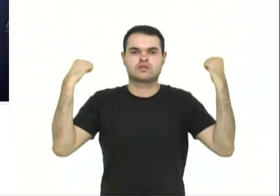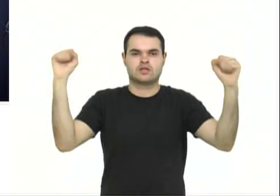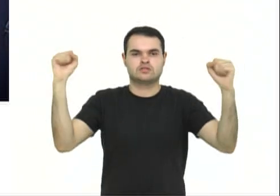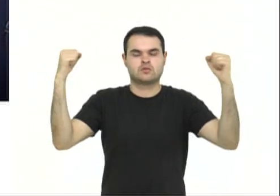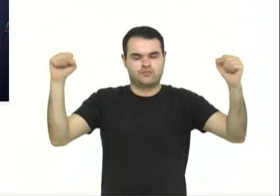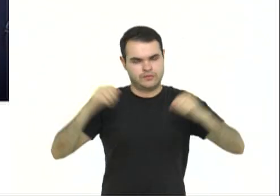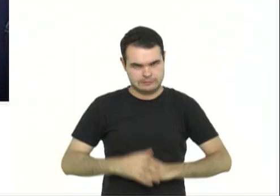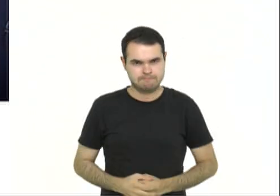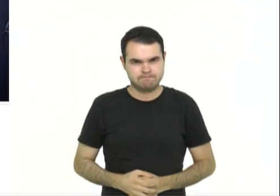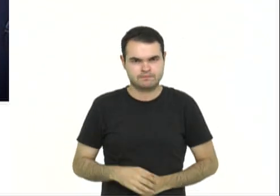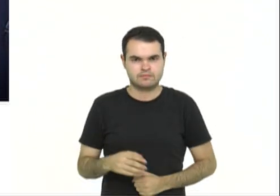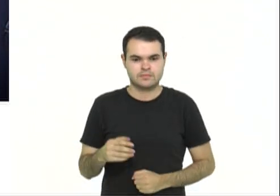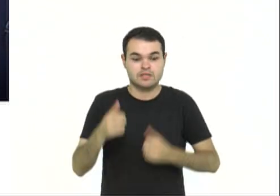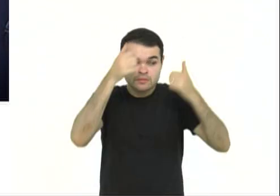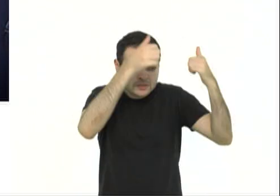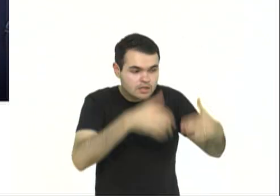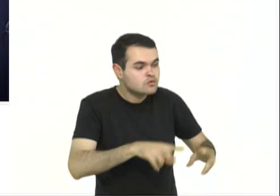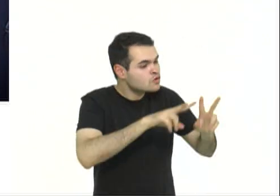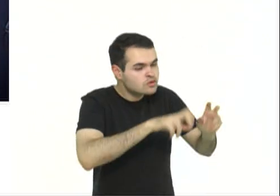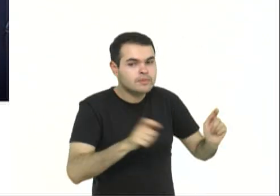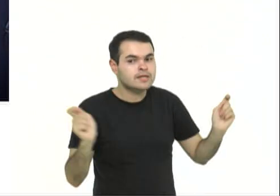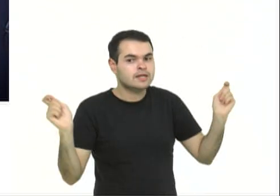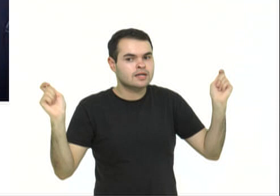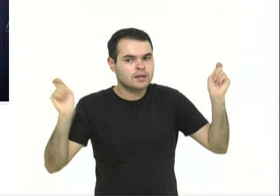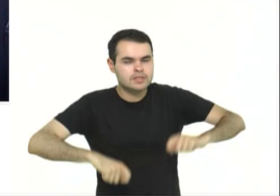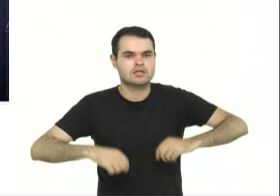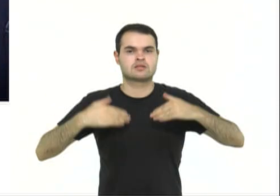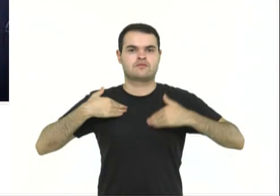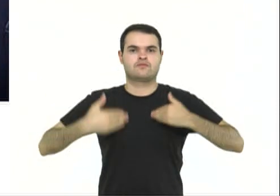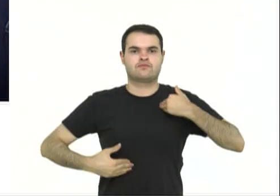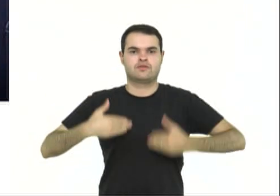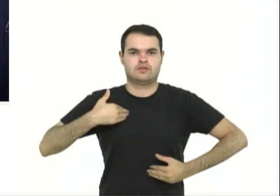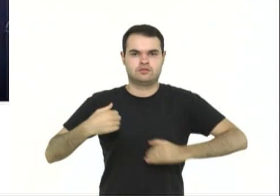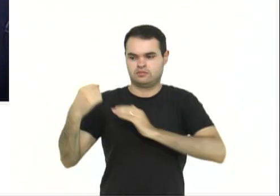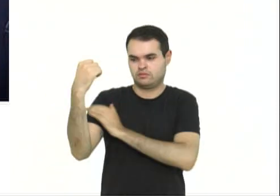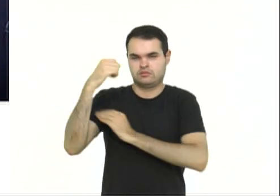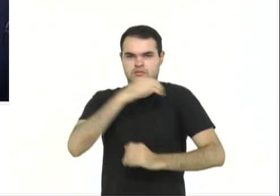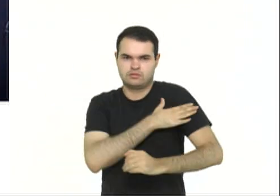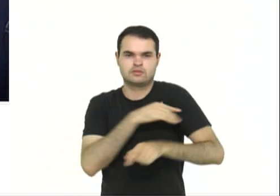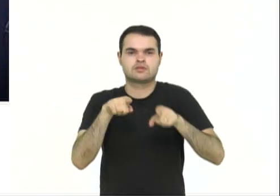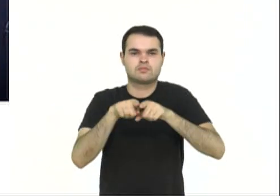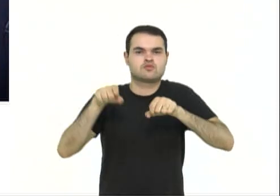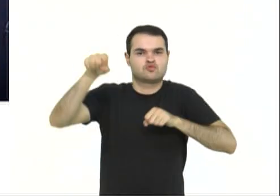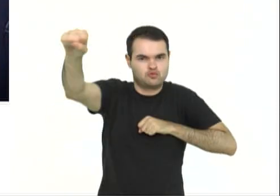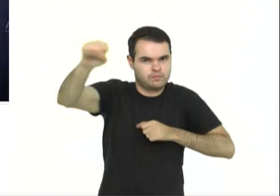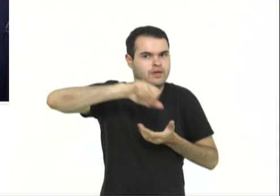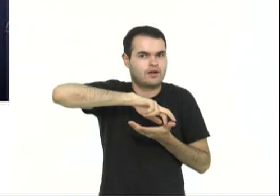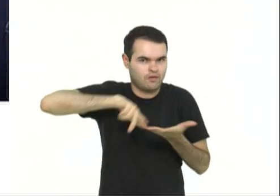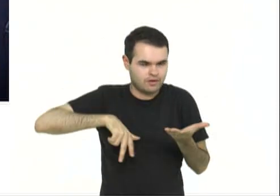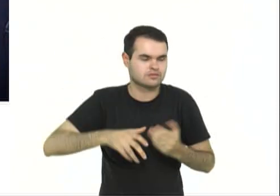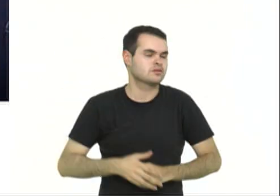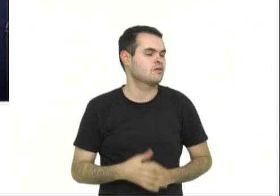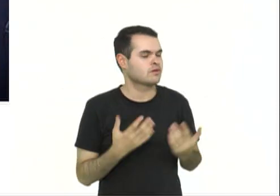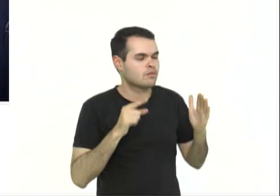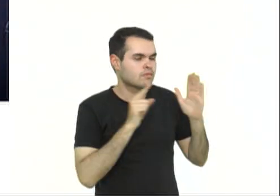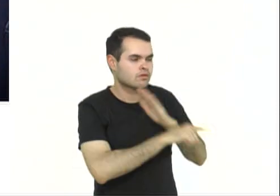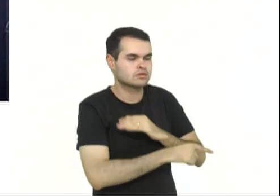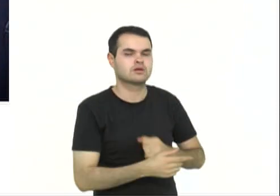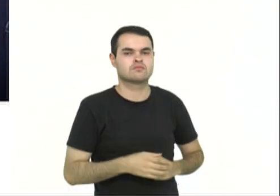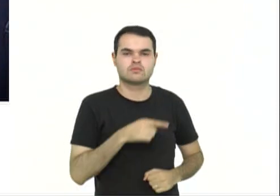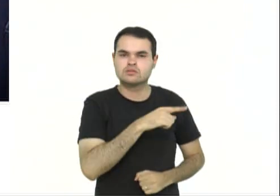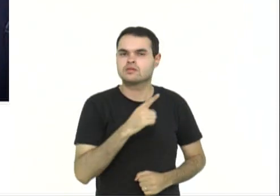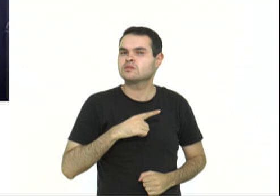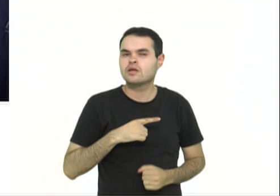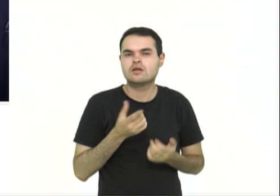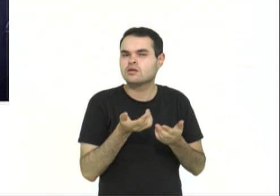está falando de capacidades físicas e também dos personagens dos super-heróis, né? Então eu queria te perguntar assim, você